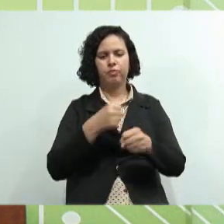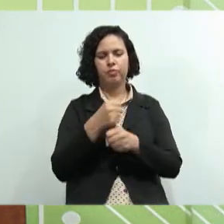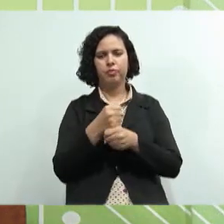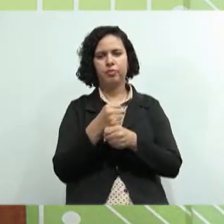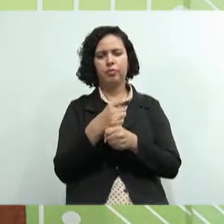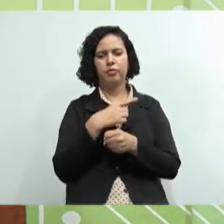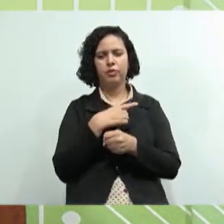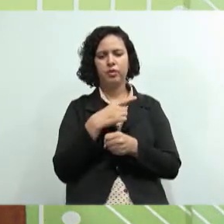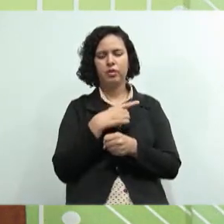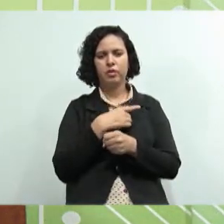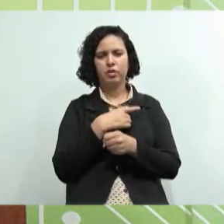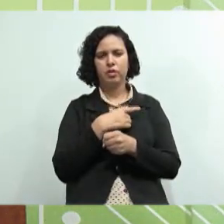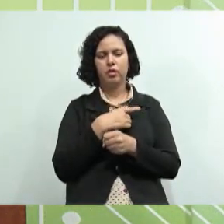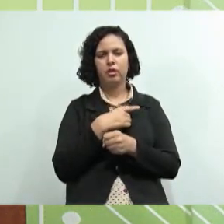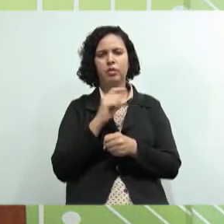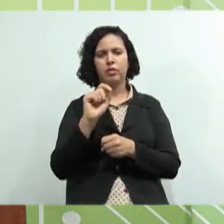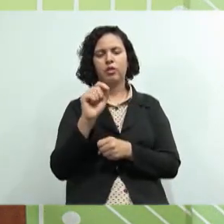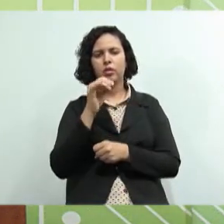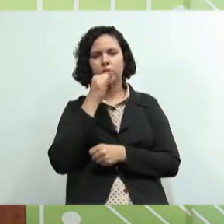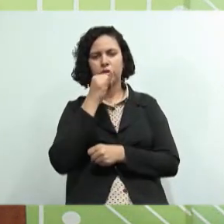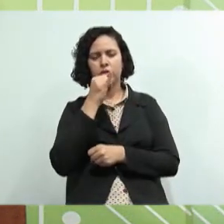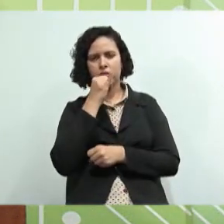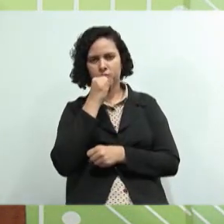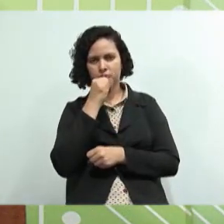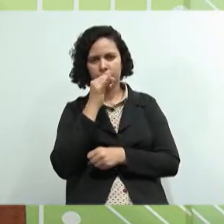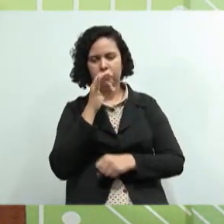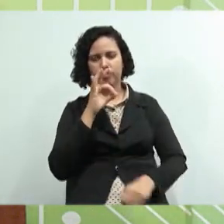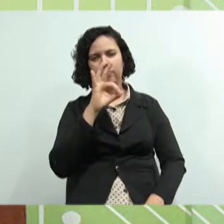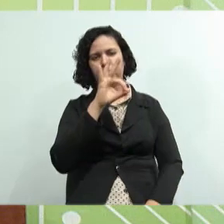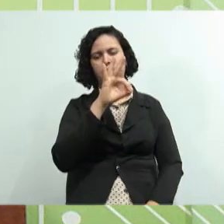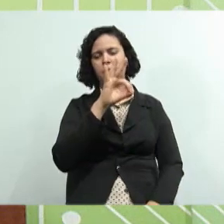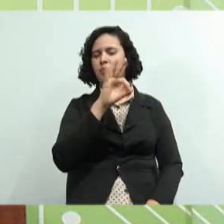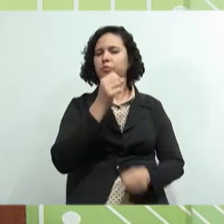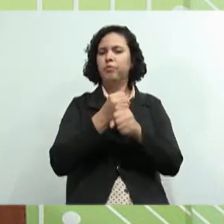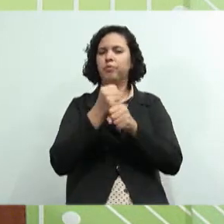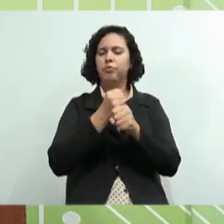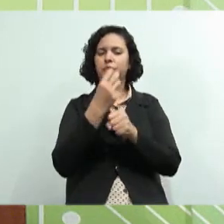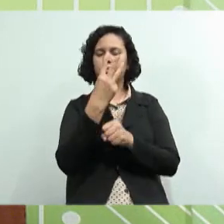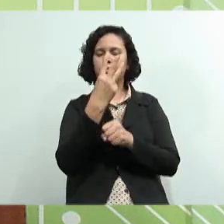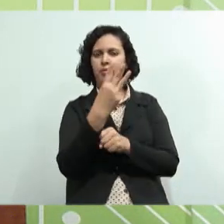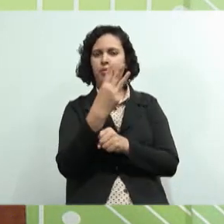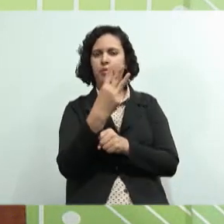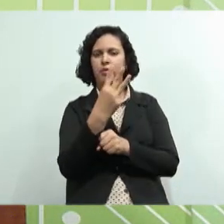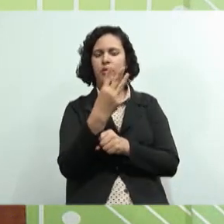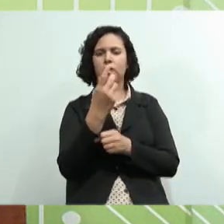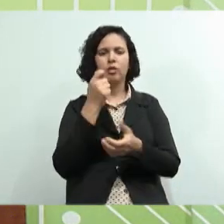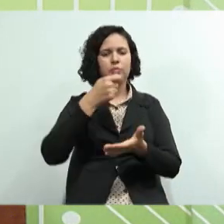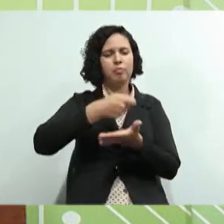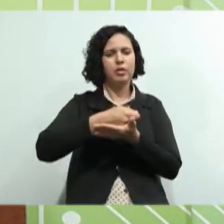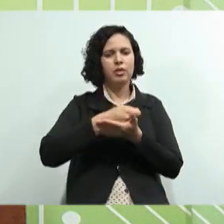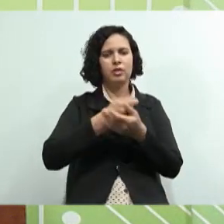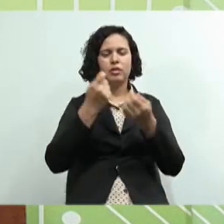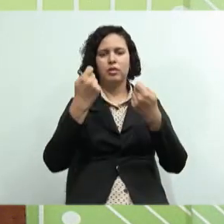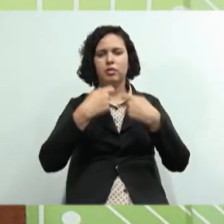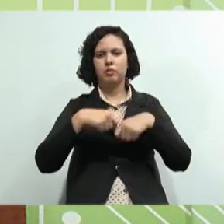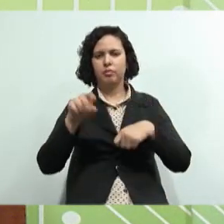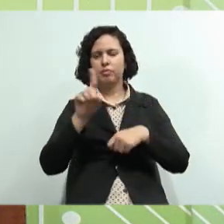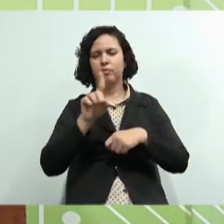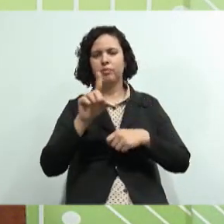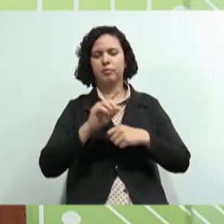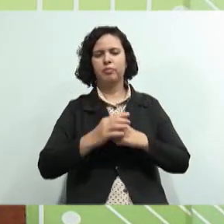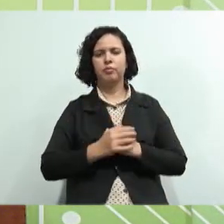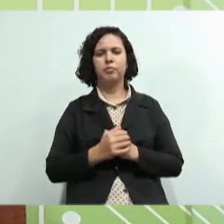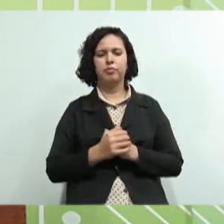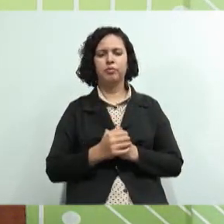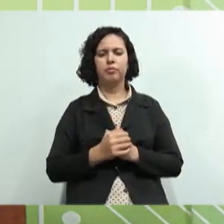vai ter 3 anos onde você não precisa pagar as primeiras parcelas. Está correndo juros, tudo bem, mas não está sendo cobrado parcela. Está